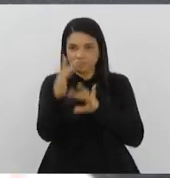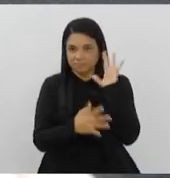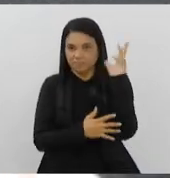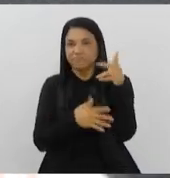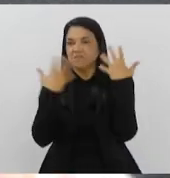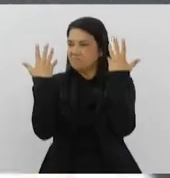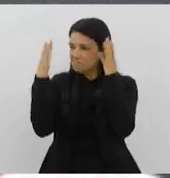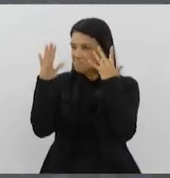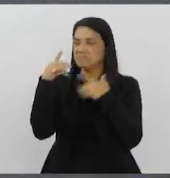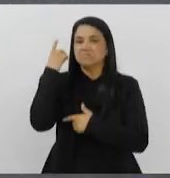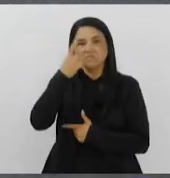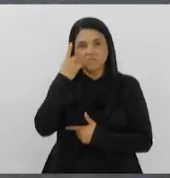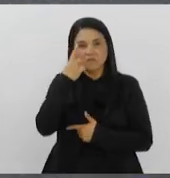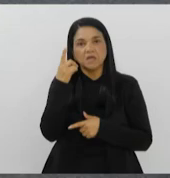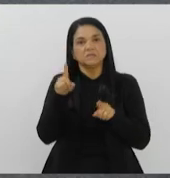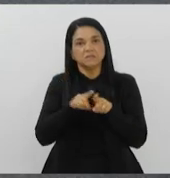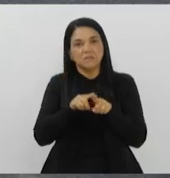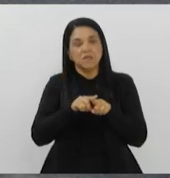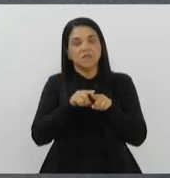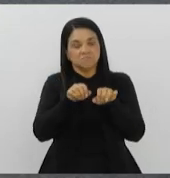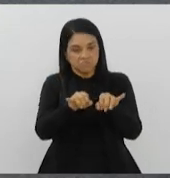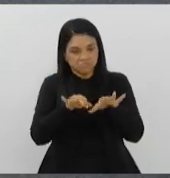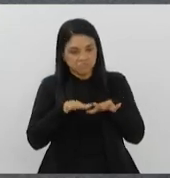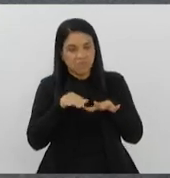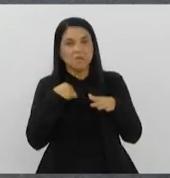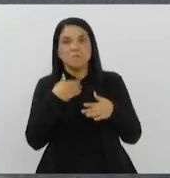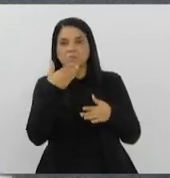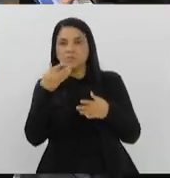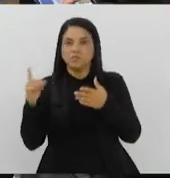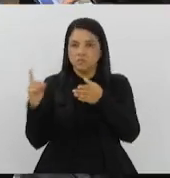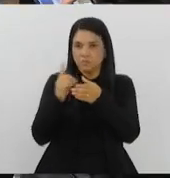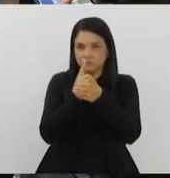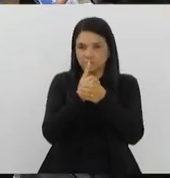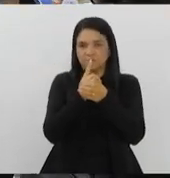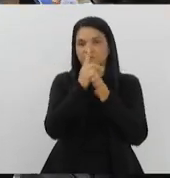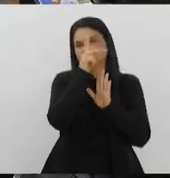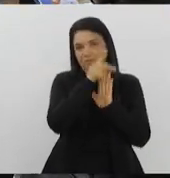e, assim que vi-lo em plenário, pedirei coautoria do projeto.